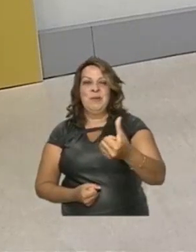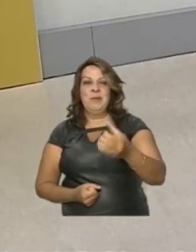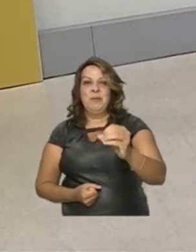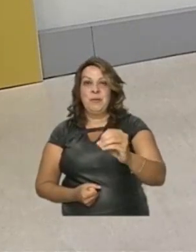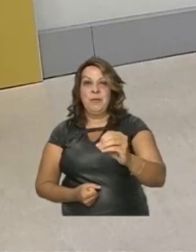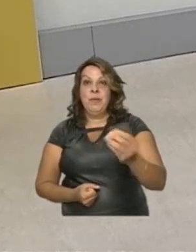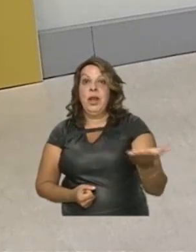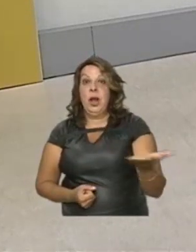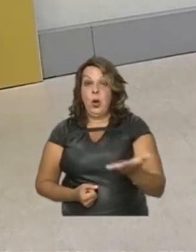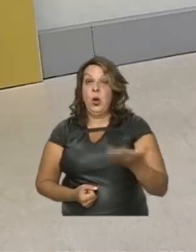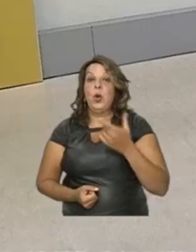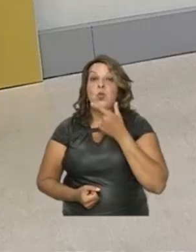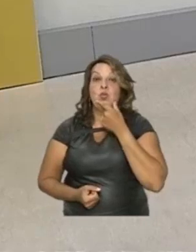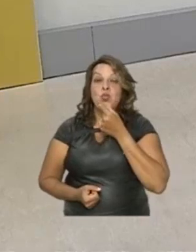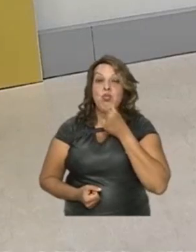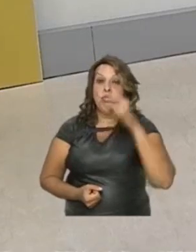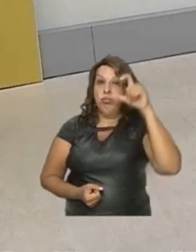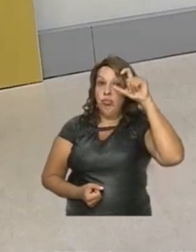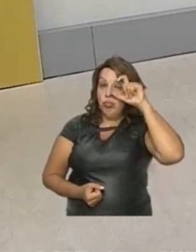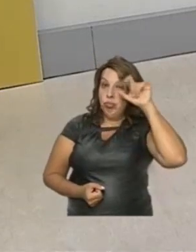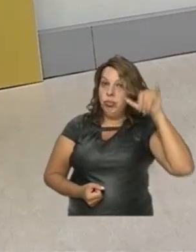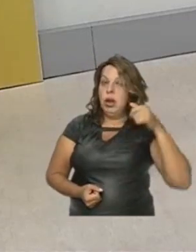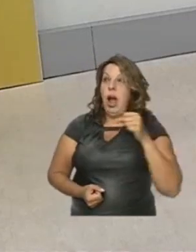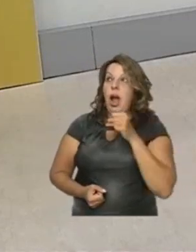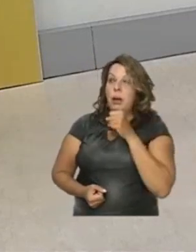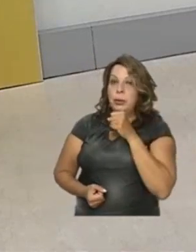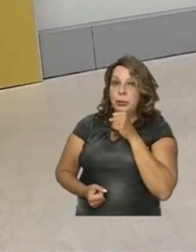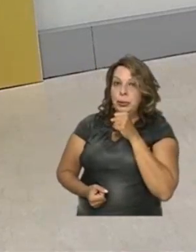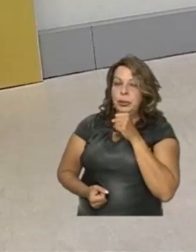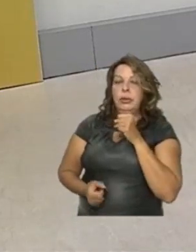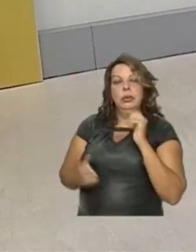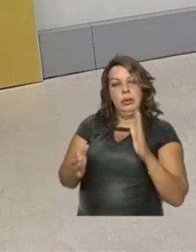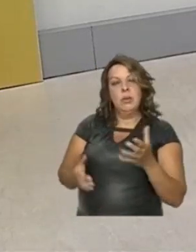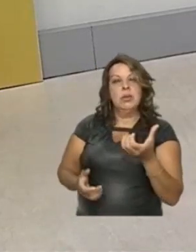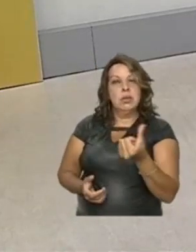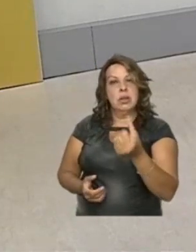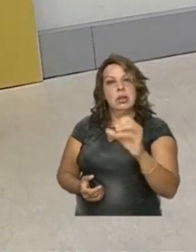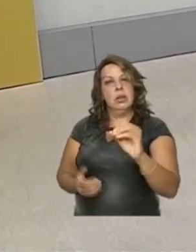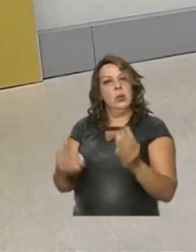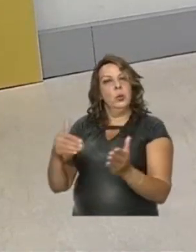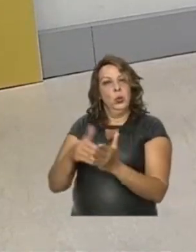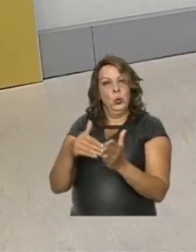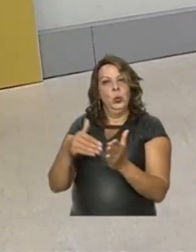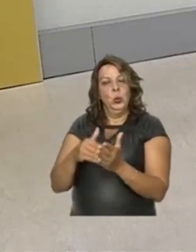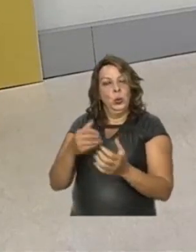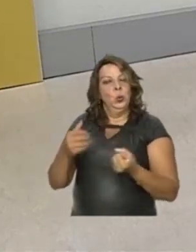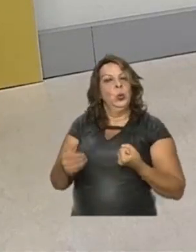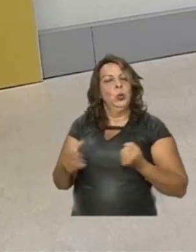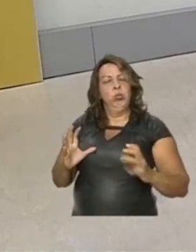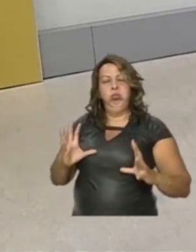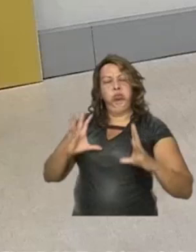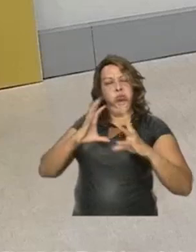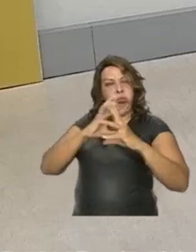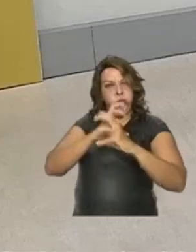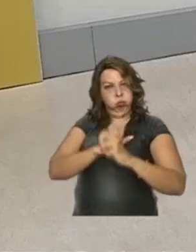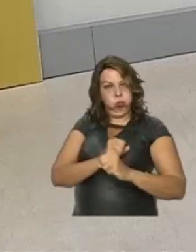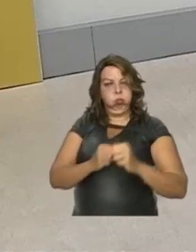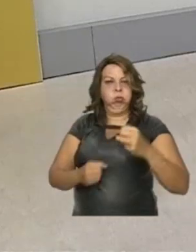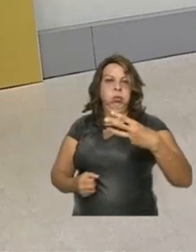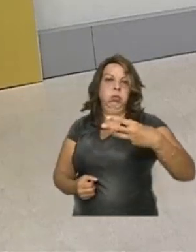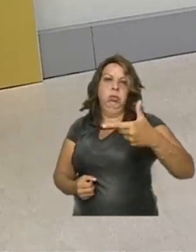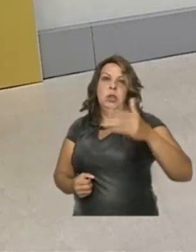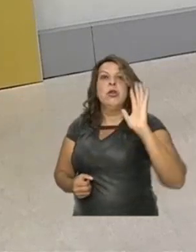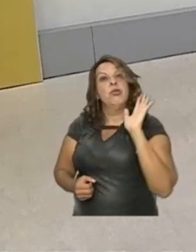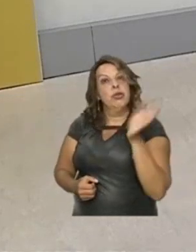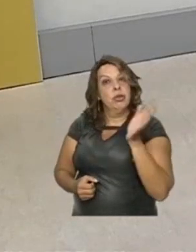alô, alô, 60. Alô, já que 60, a última bolinha do painel, foi a última bola chamada por você. Totalizando 32 bolas